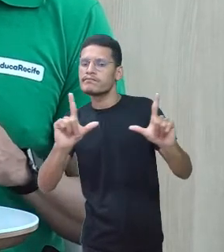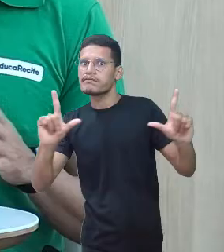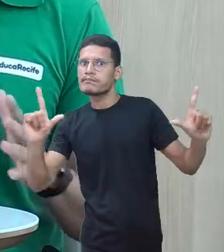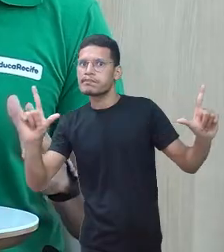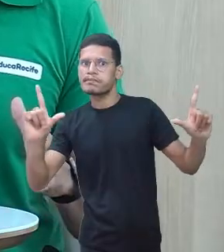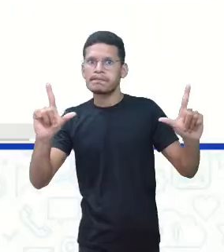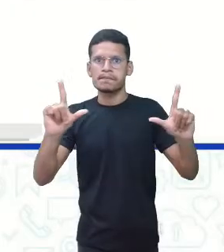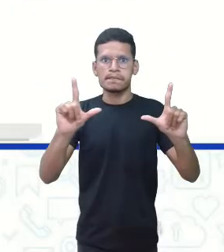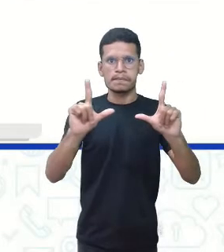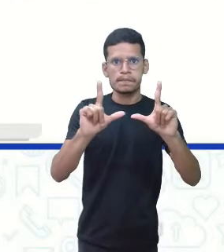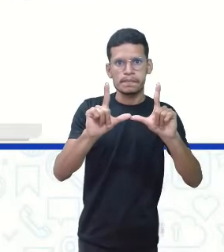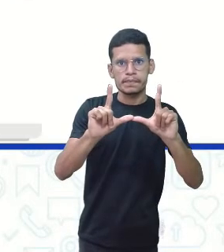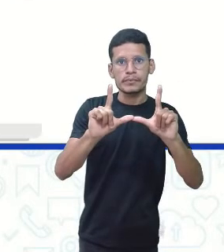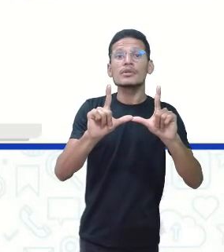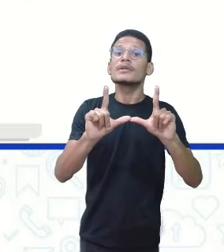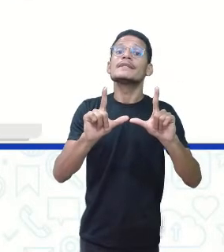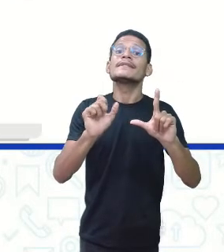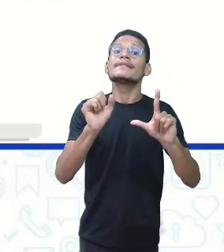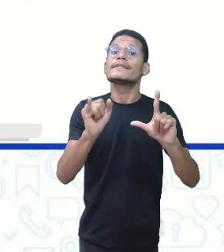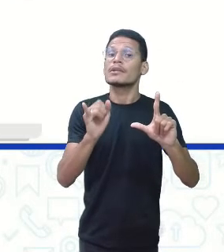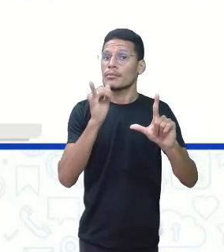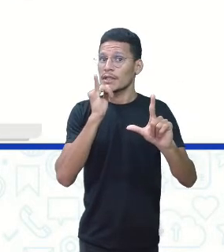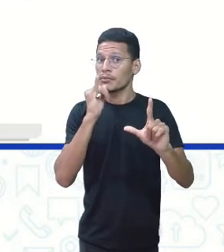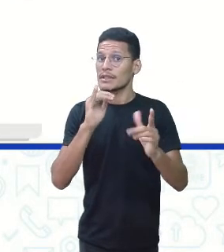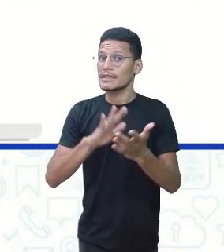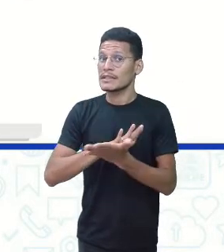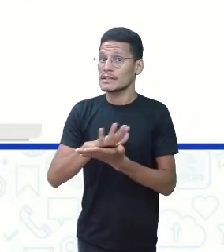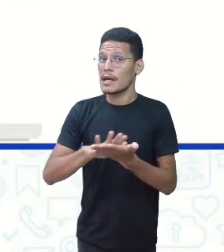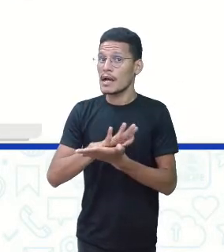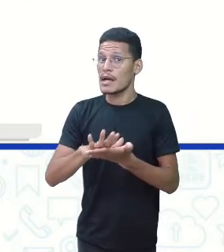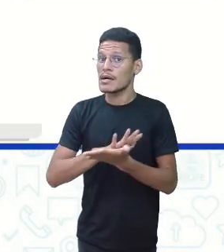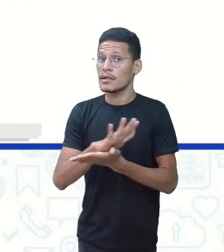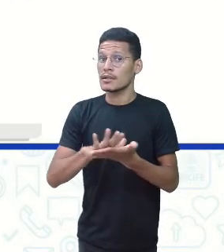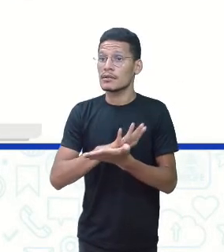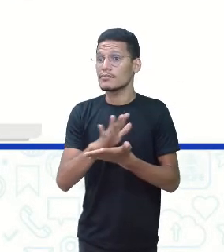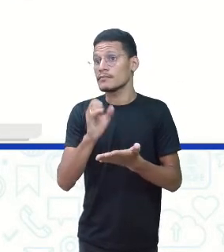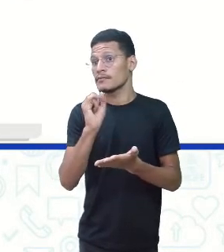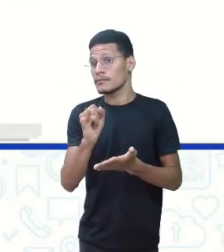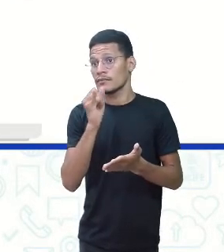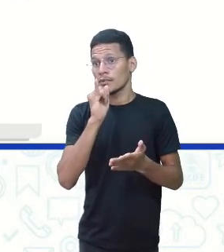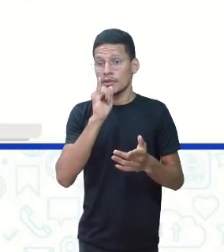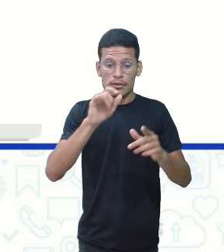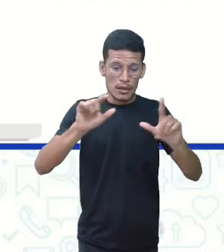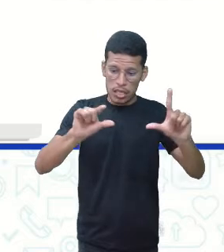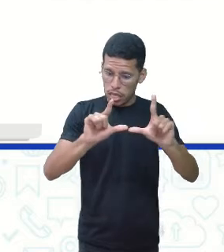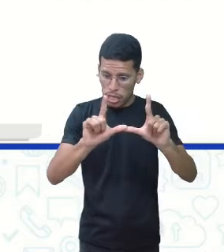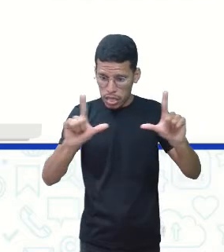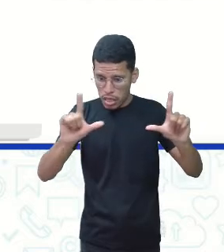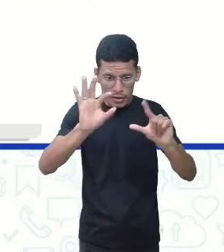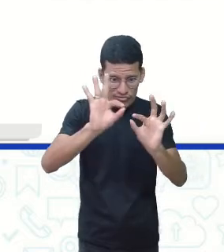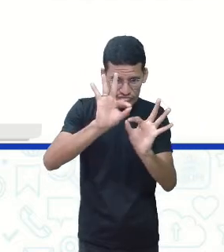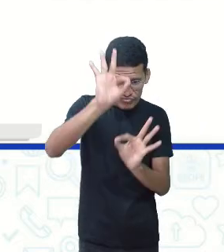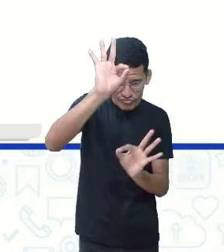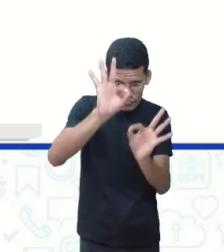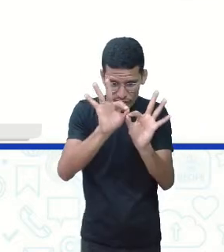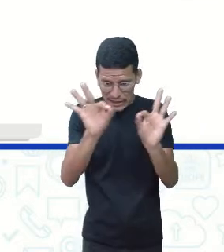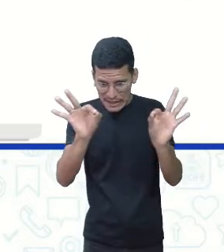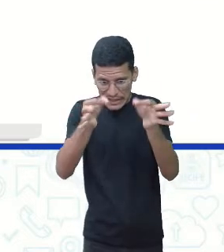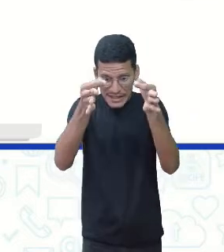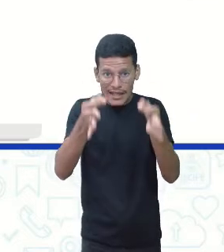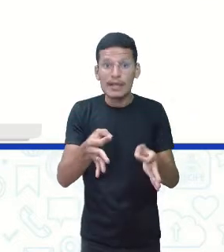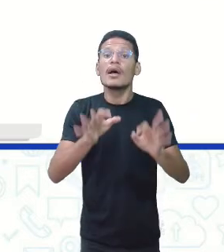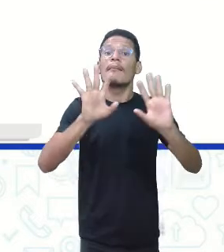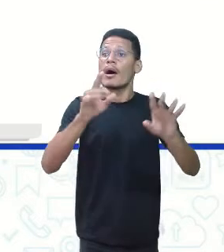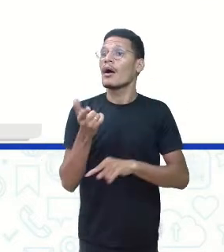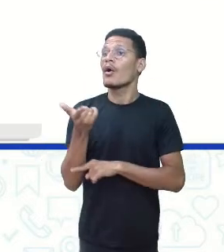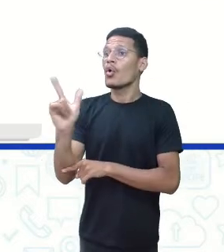e a redução quando ela não acontece de forma proporcional, tá? Na outra imagem lá, quando ela fala quando